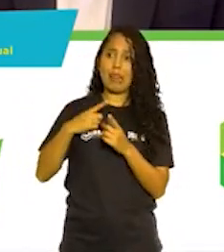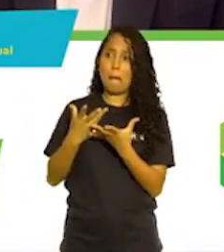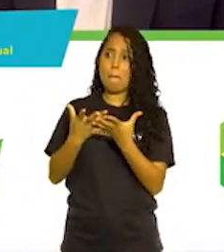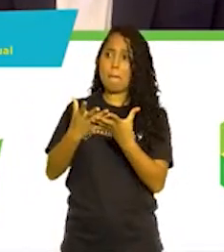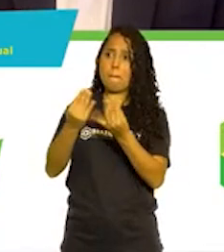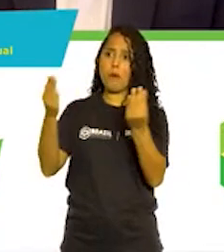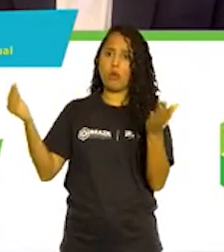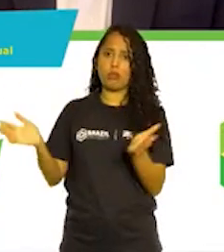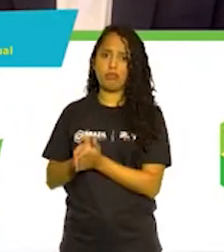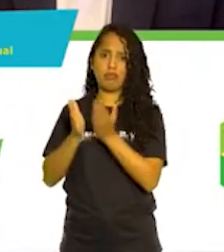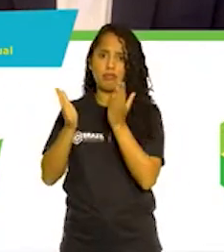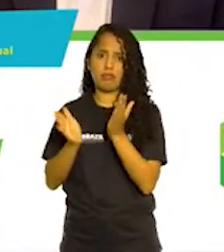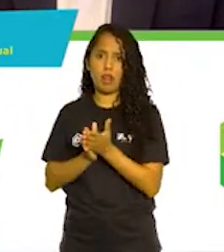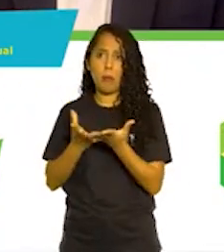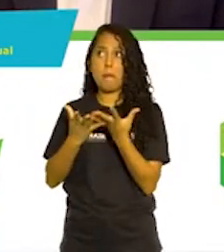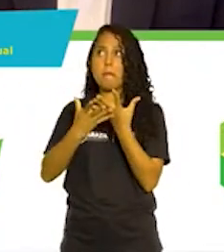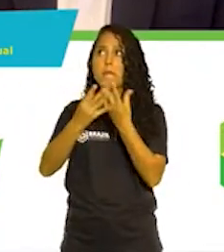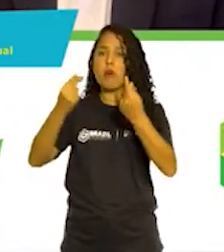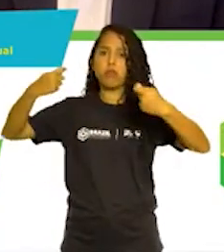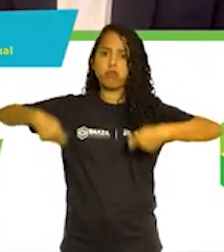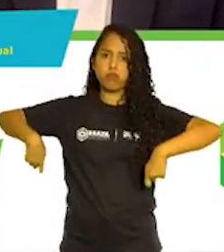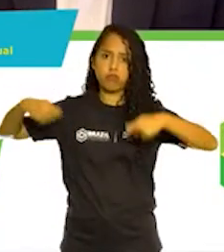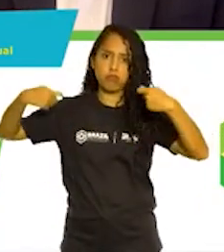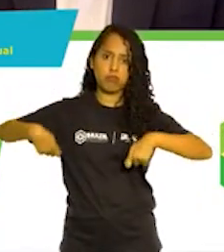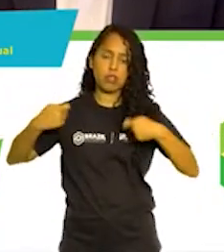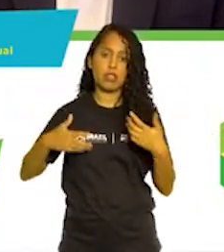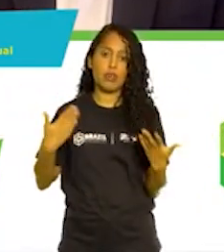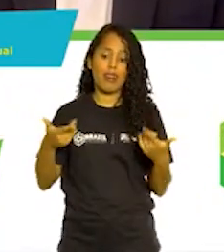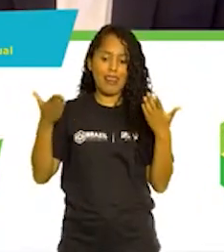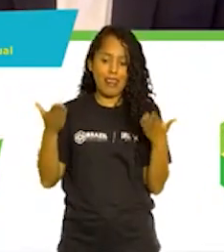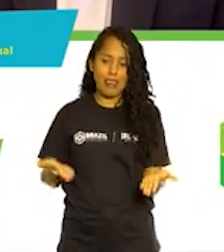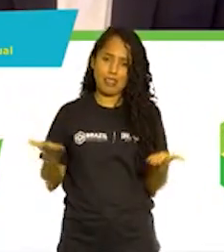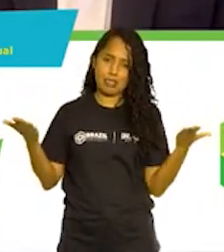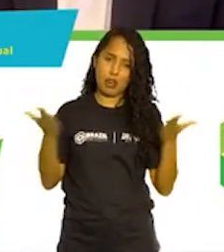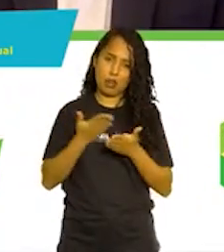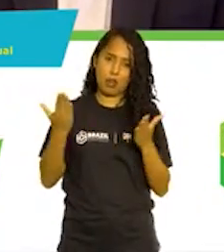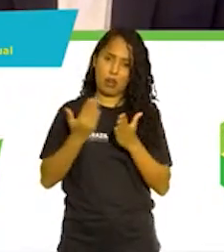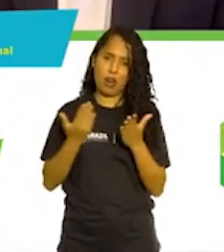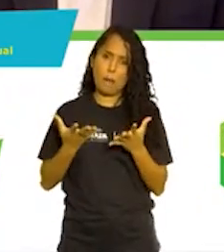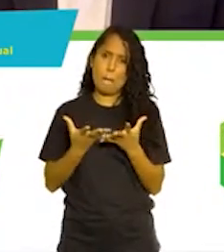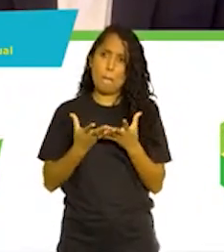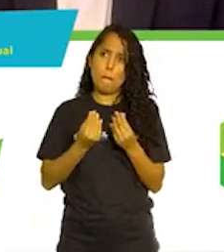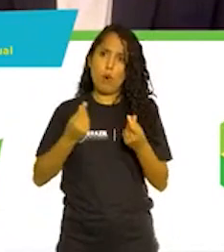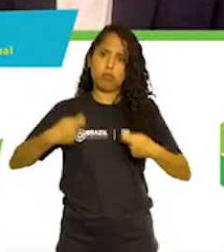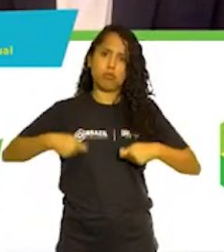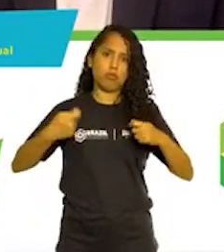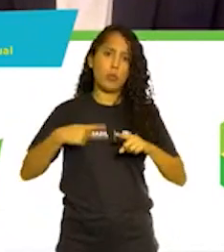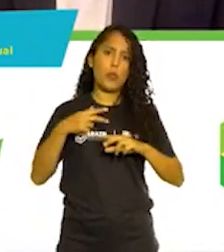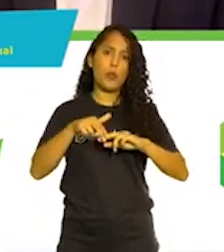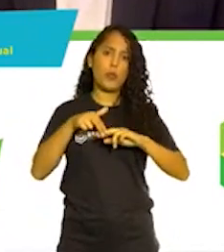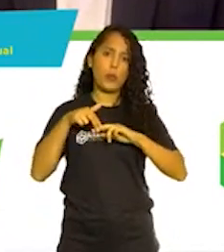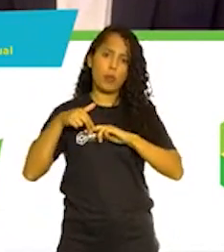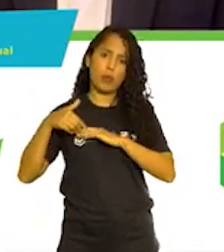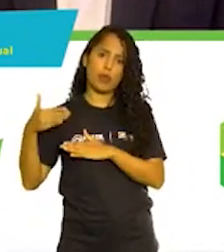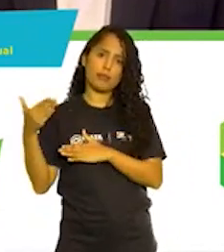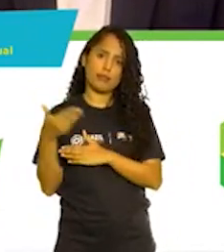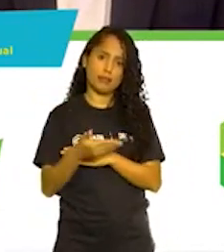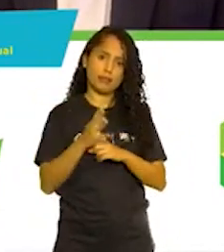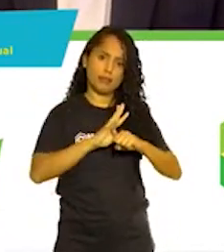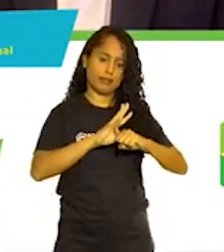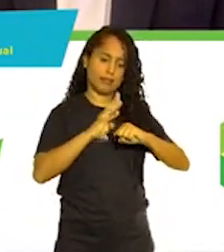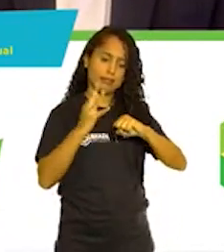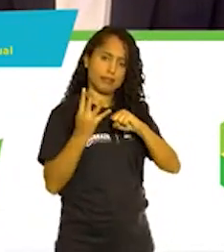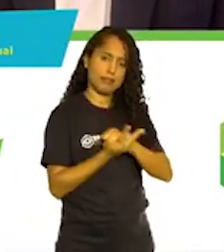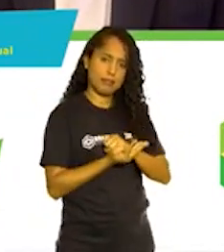muita necessidade. E, nesse momento, mais necessidade ainda em razão da pandemia. Então, e a gente tem alguns